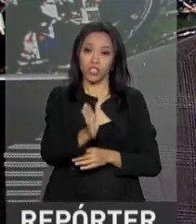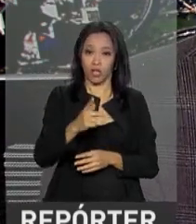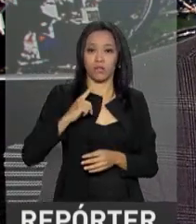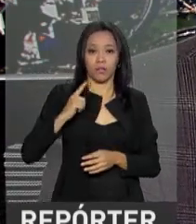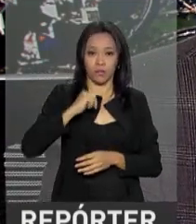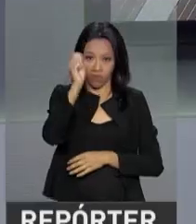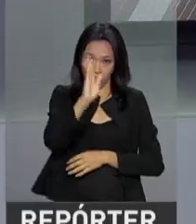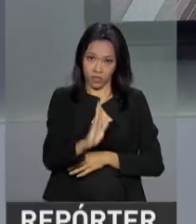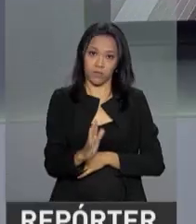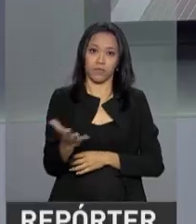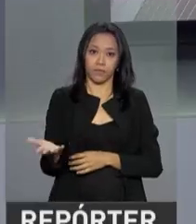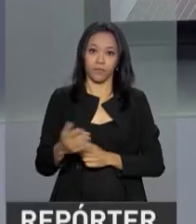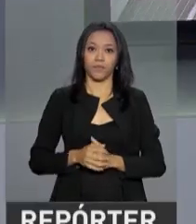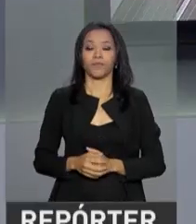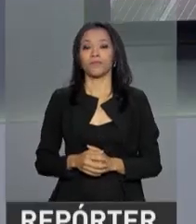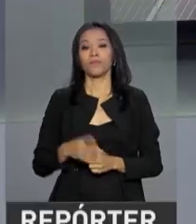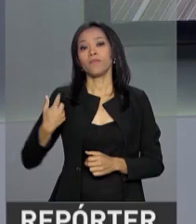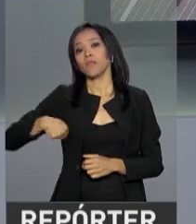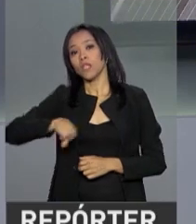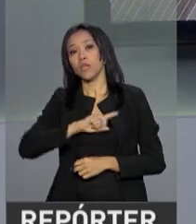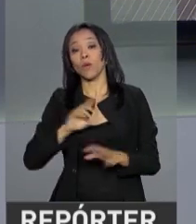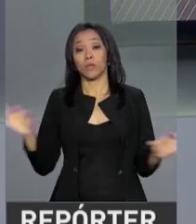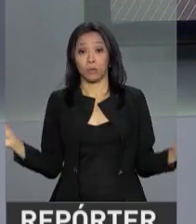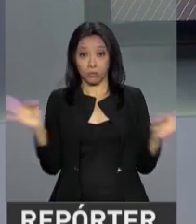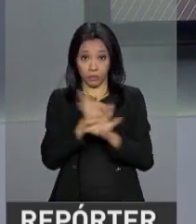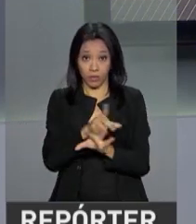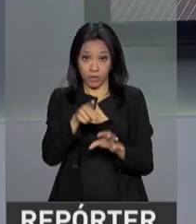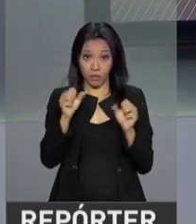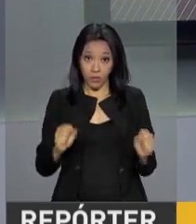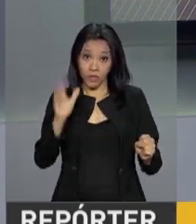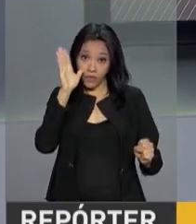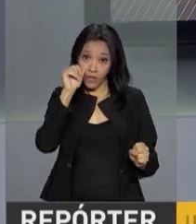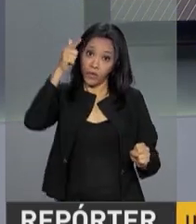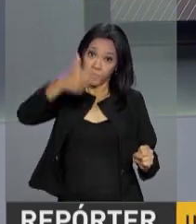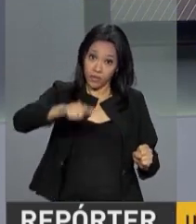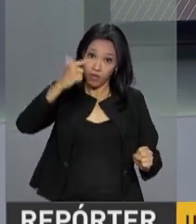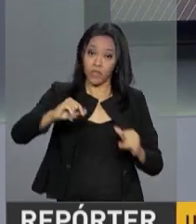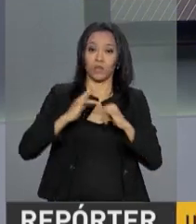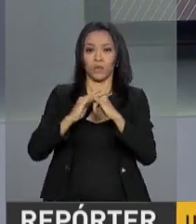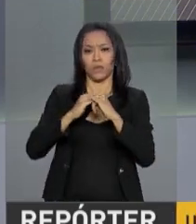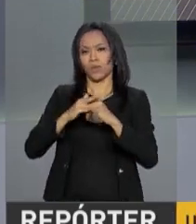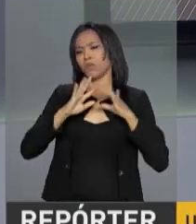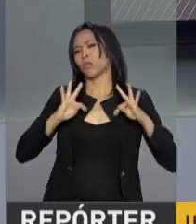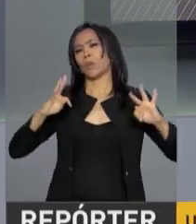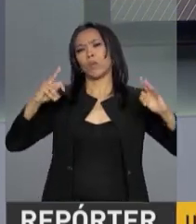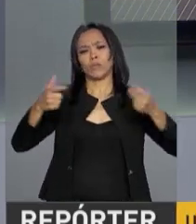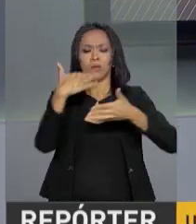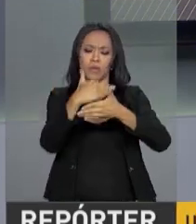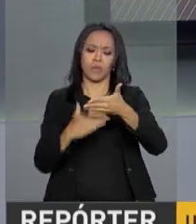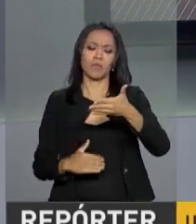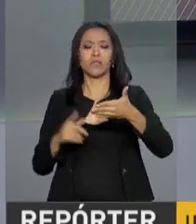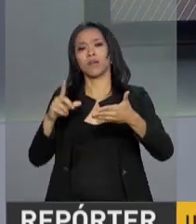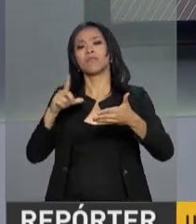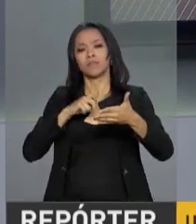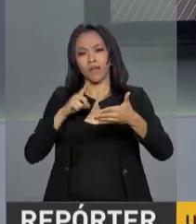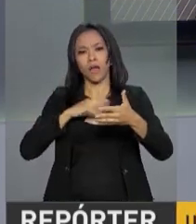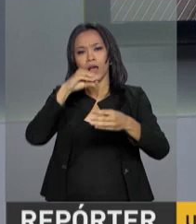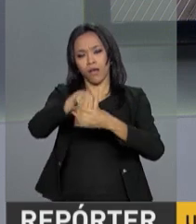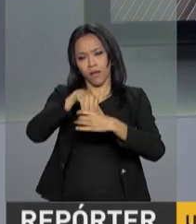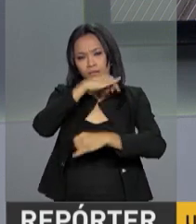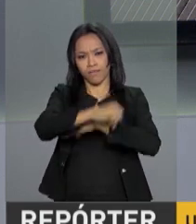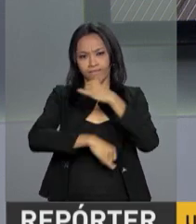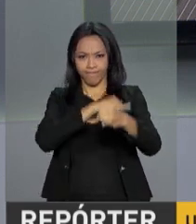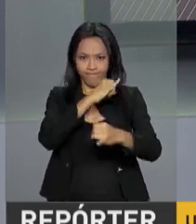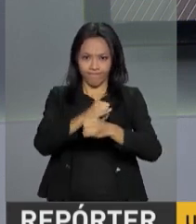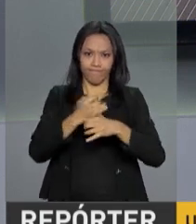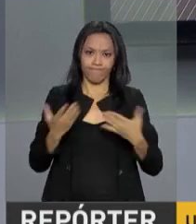brasileiros nós ficamos por aqui você pode rever as reportagens no youtube e toda nossa programação também está na página da